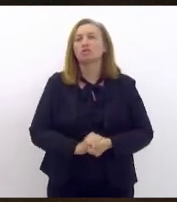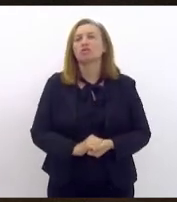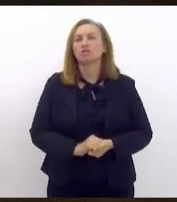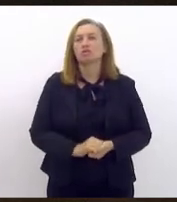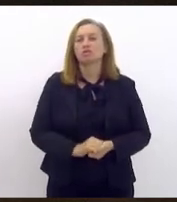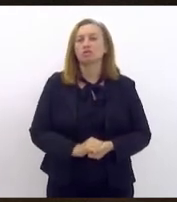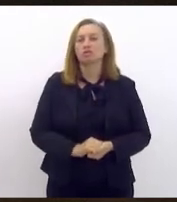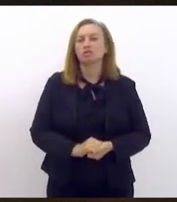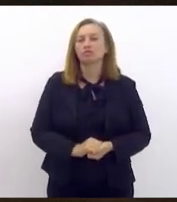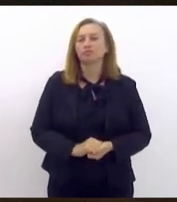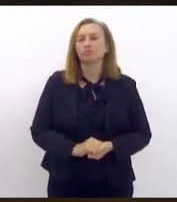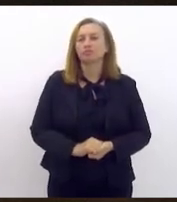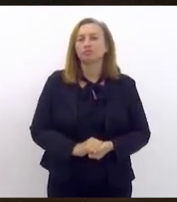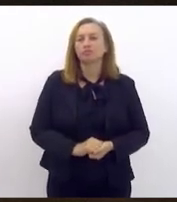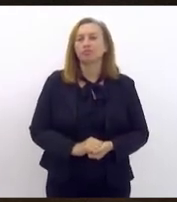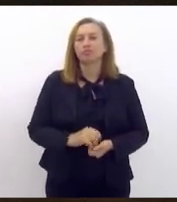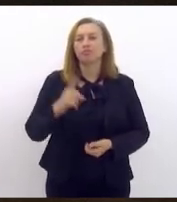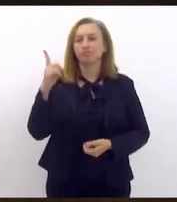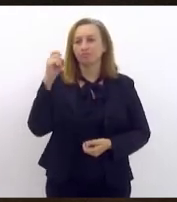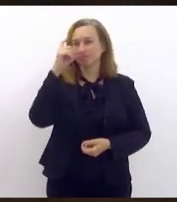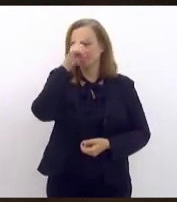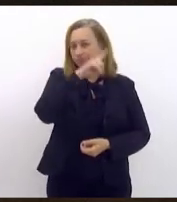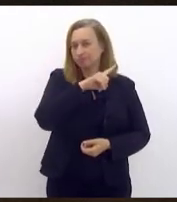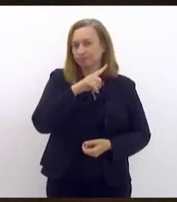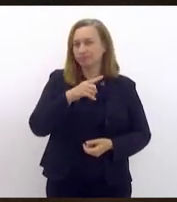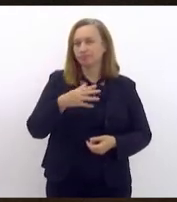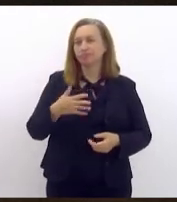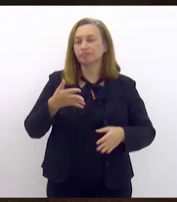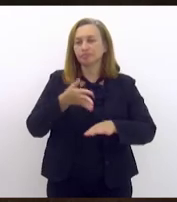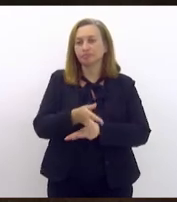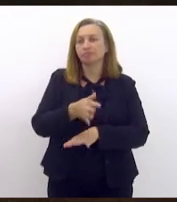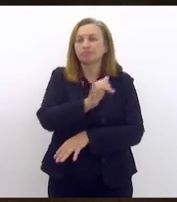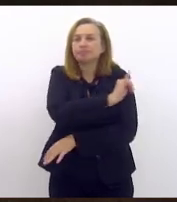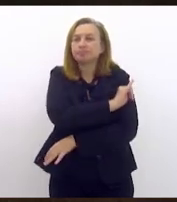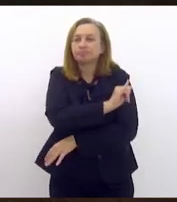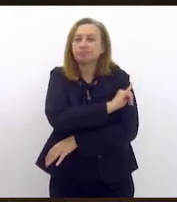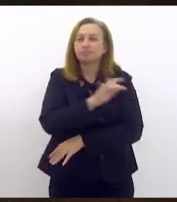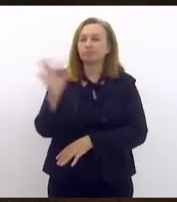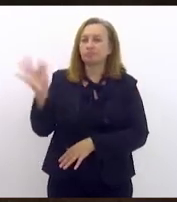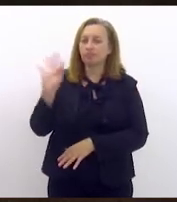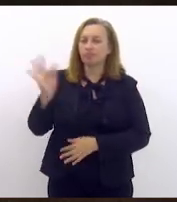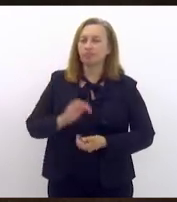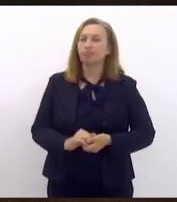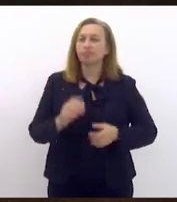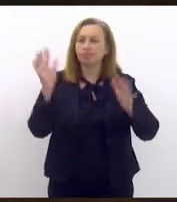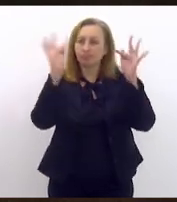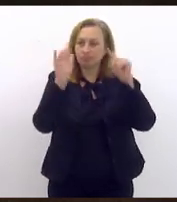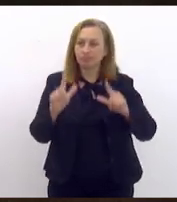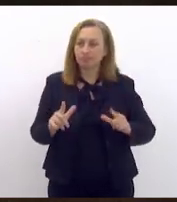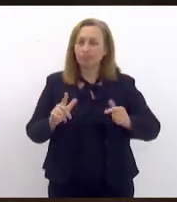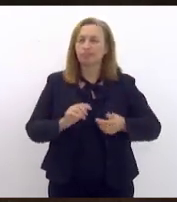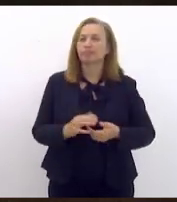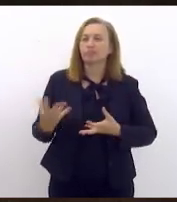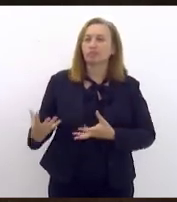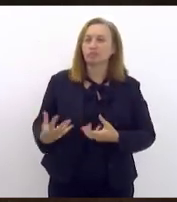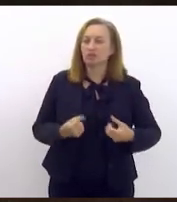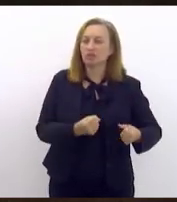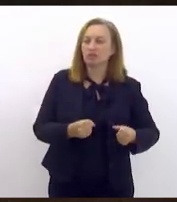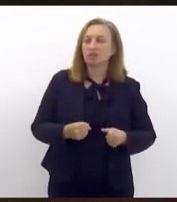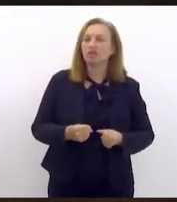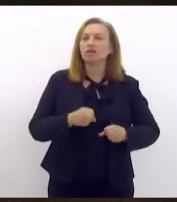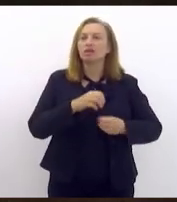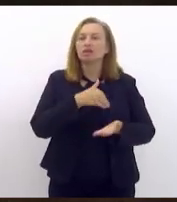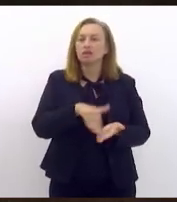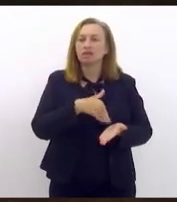a manutenção desses alunos na universidade. Nós tivemos a felicidade de ser recebido pela Secretária Nacional do